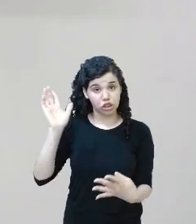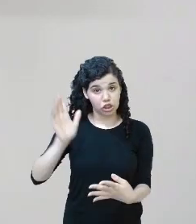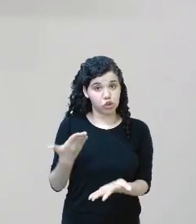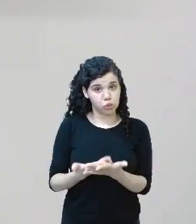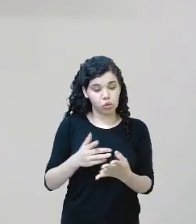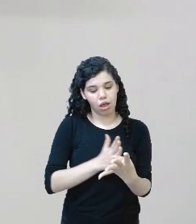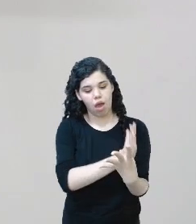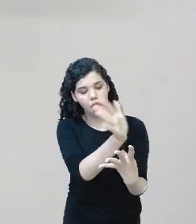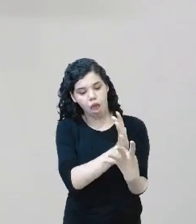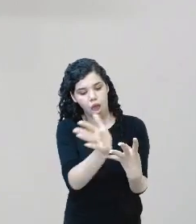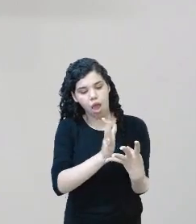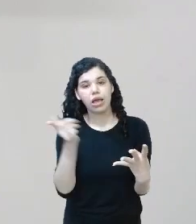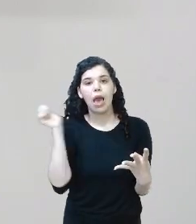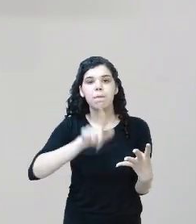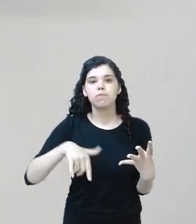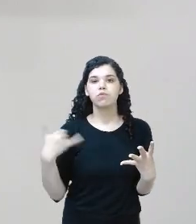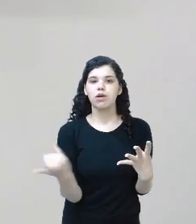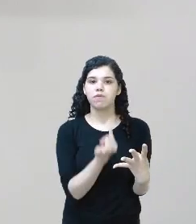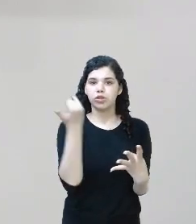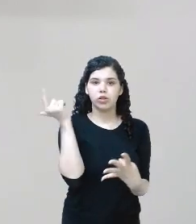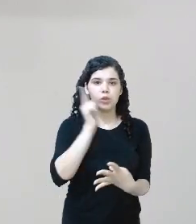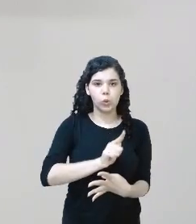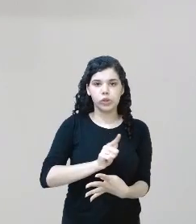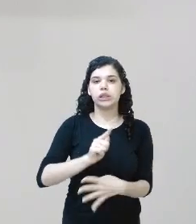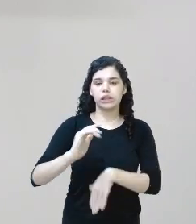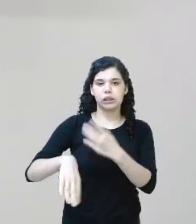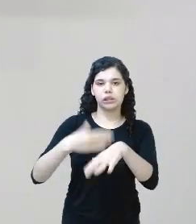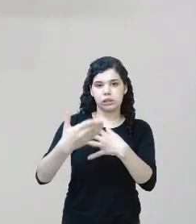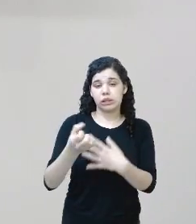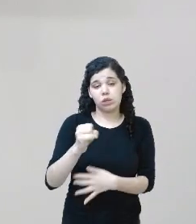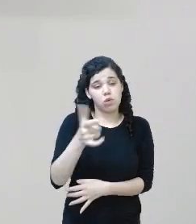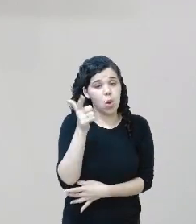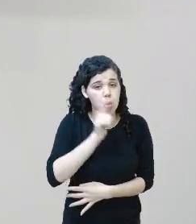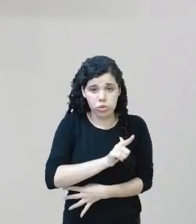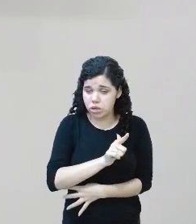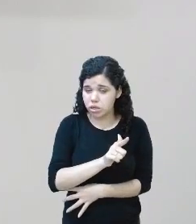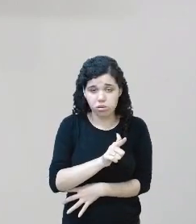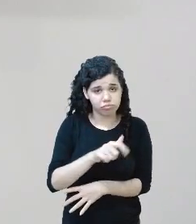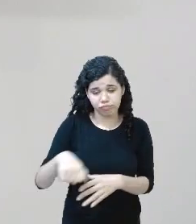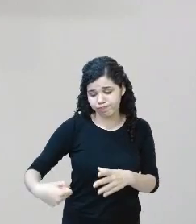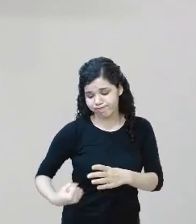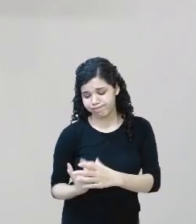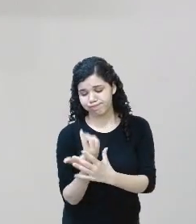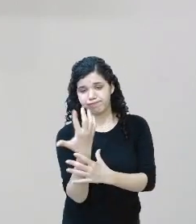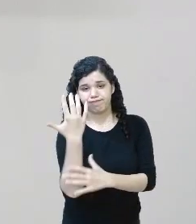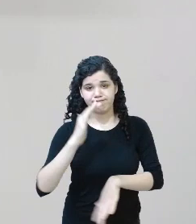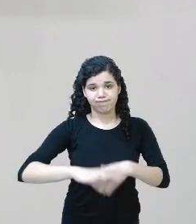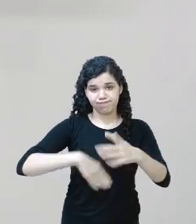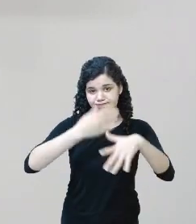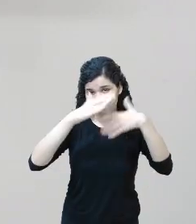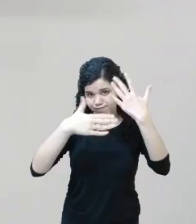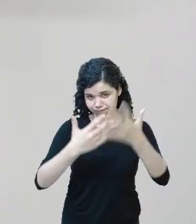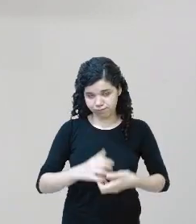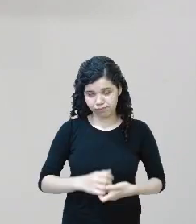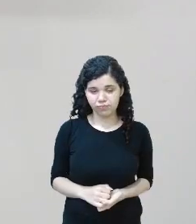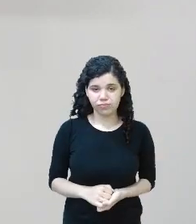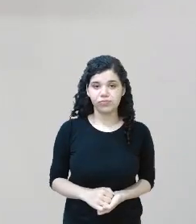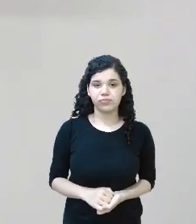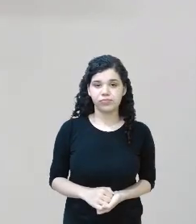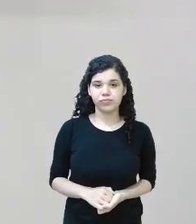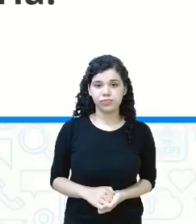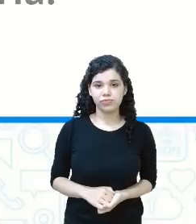Sem eles, a gente não vai ter bons frutos, né? A gente não vai conseguir gerar ou desenvolver muito